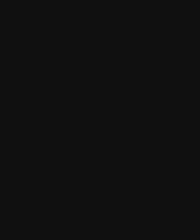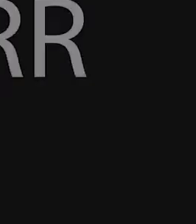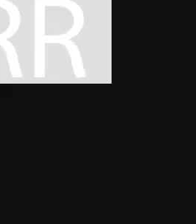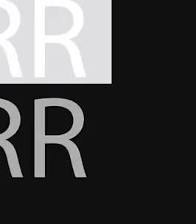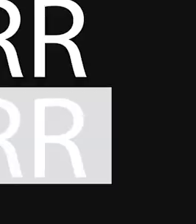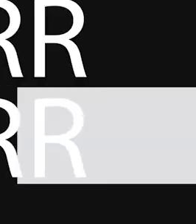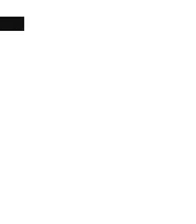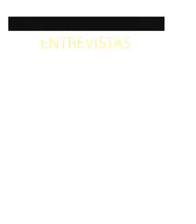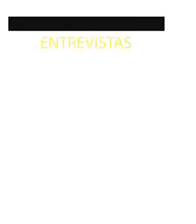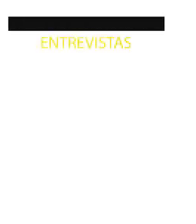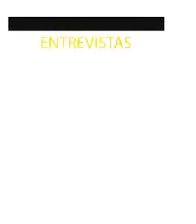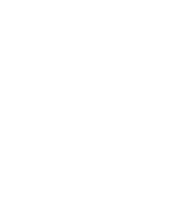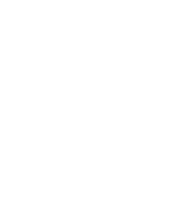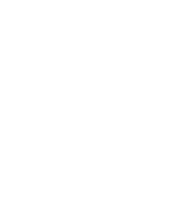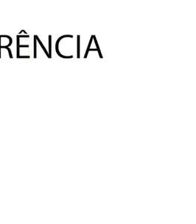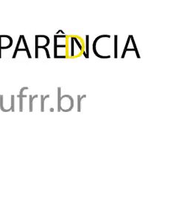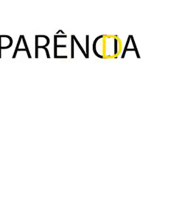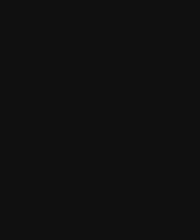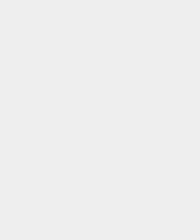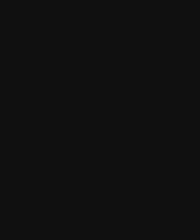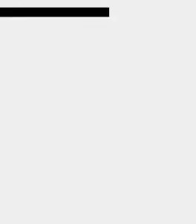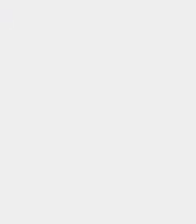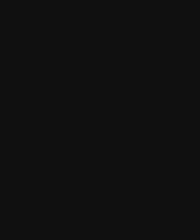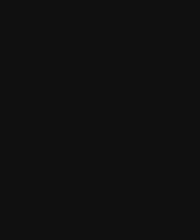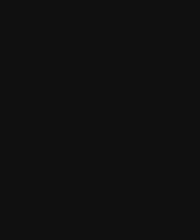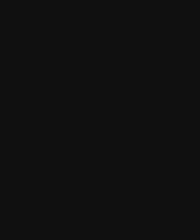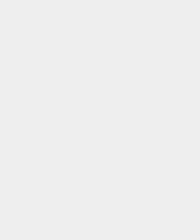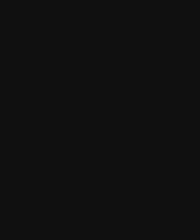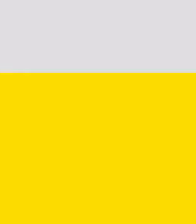é e